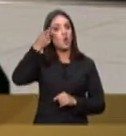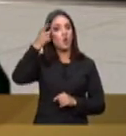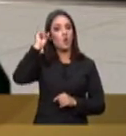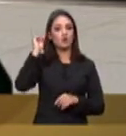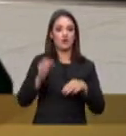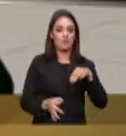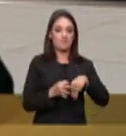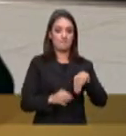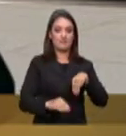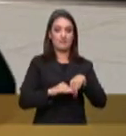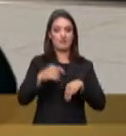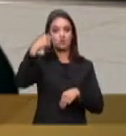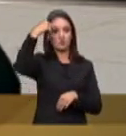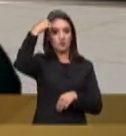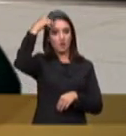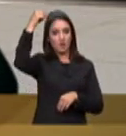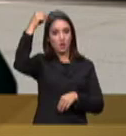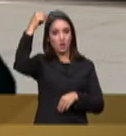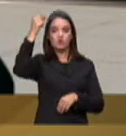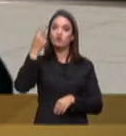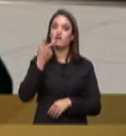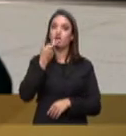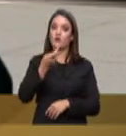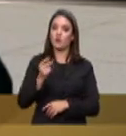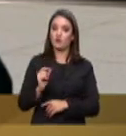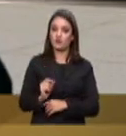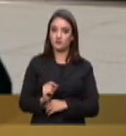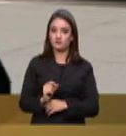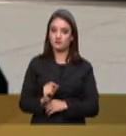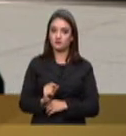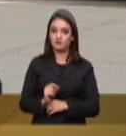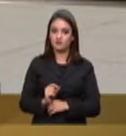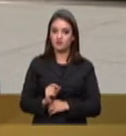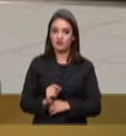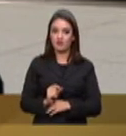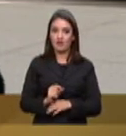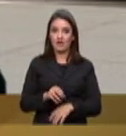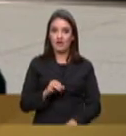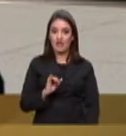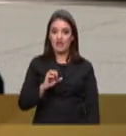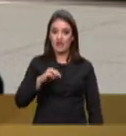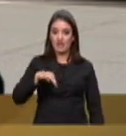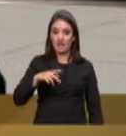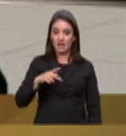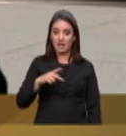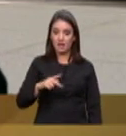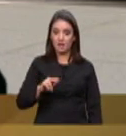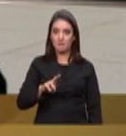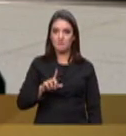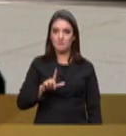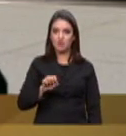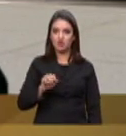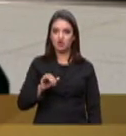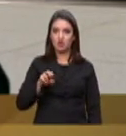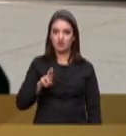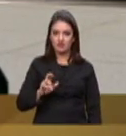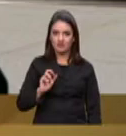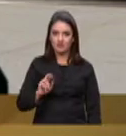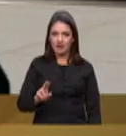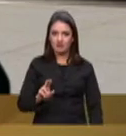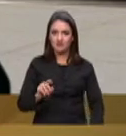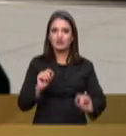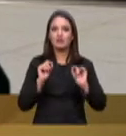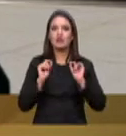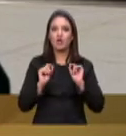exemplo, o ministro Luiz Roberto Barroso bem ressaltou que é no impulsionamento de conteúdo que as